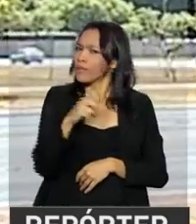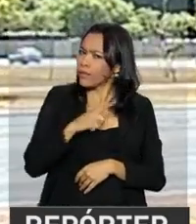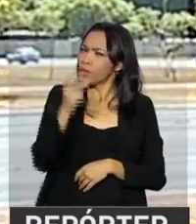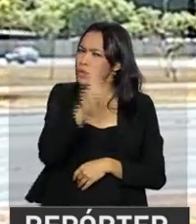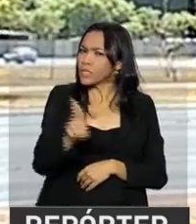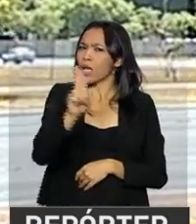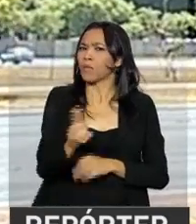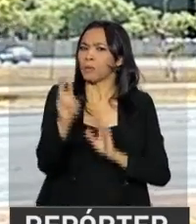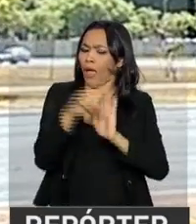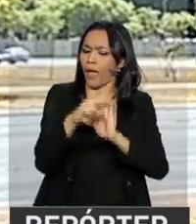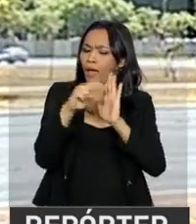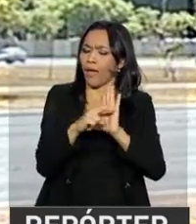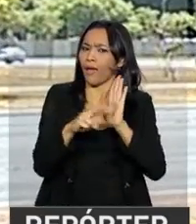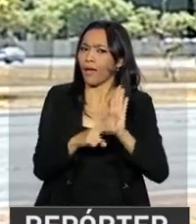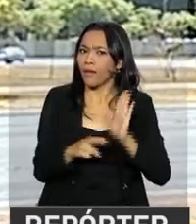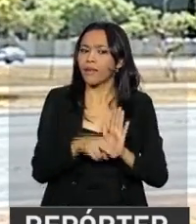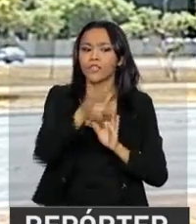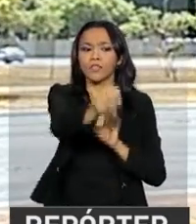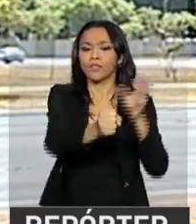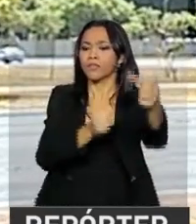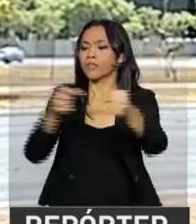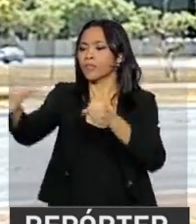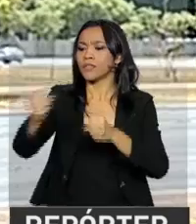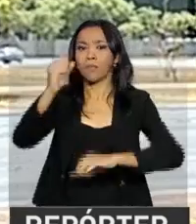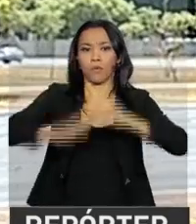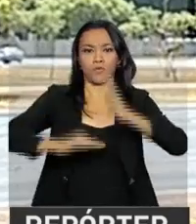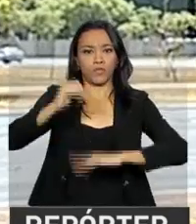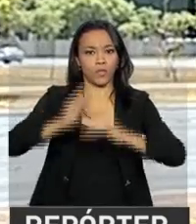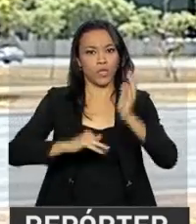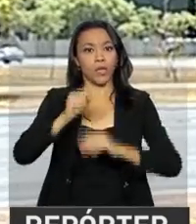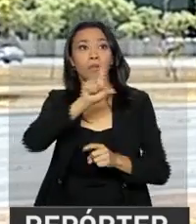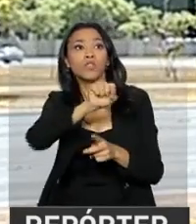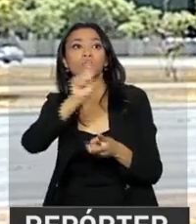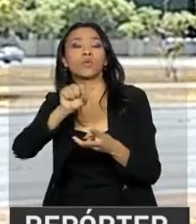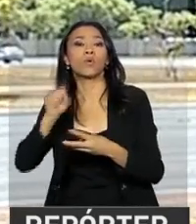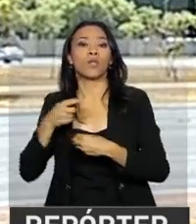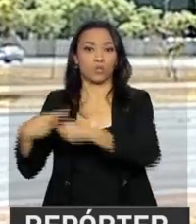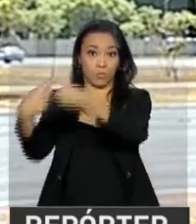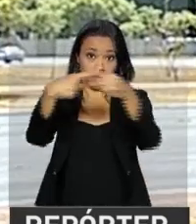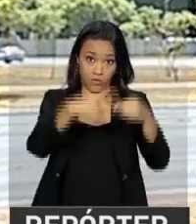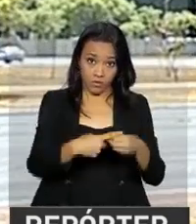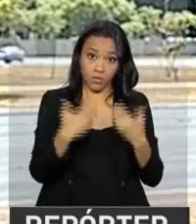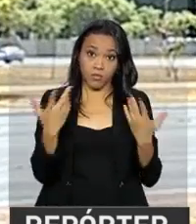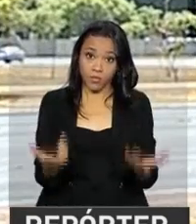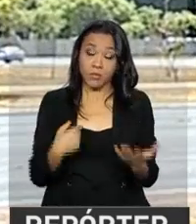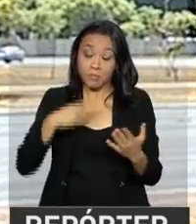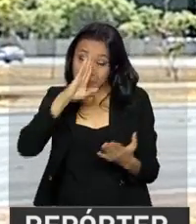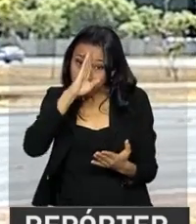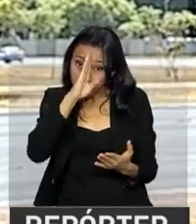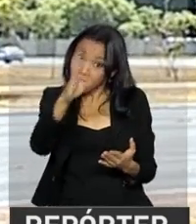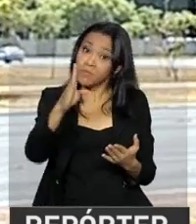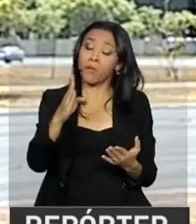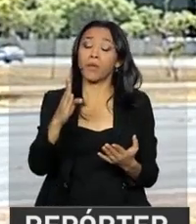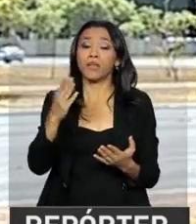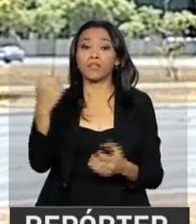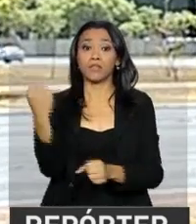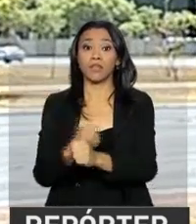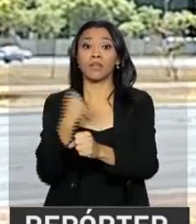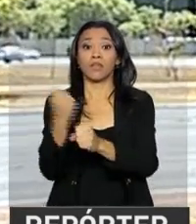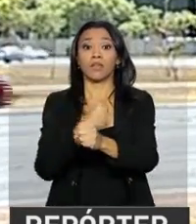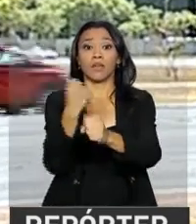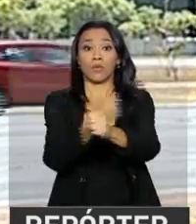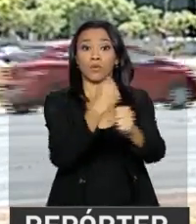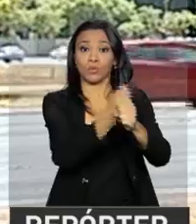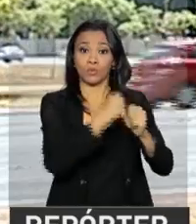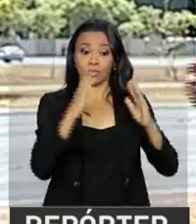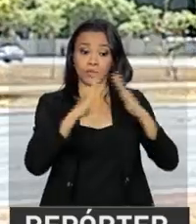critérios aí técnicos paraa Escolha dos Municípios atendidos com prioridade para as obras que estão aí perto